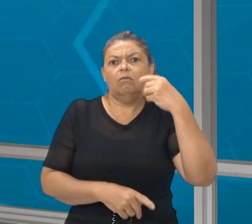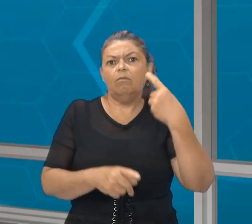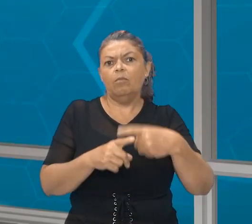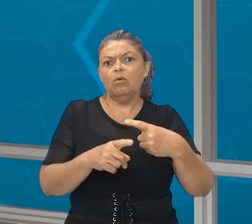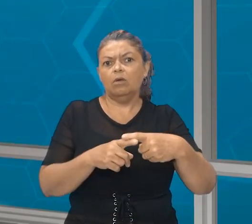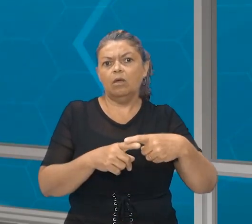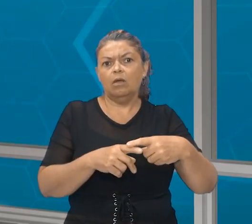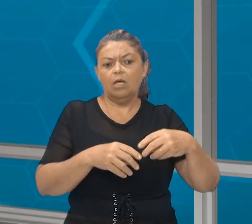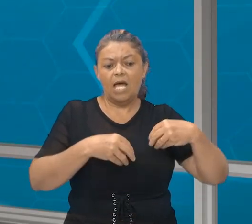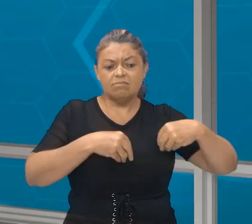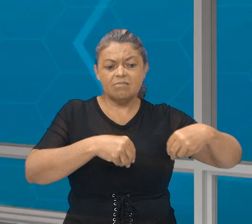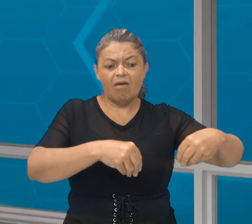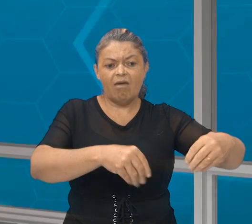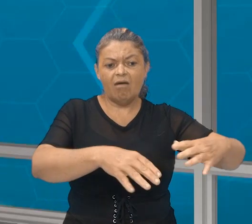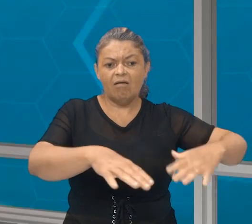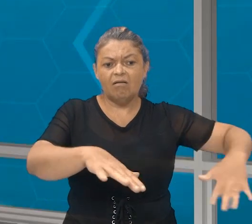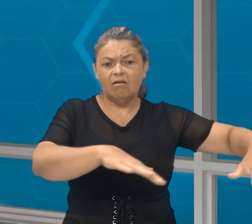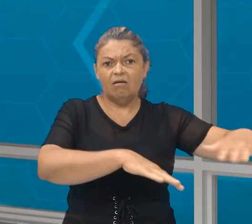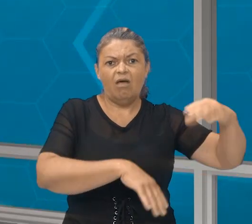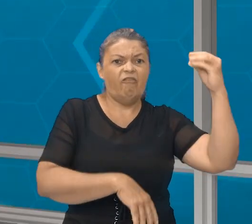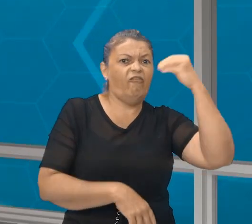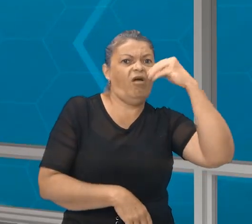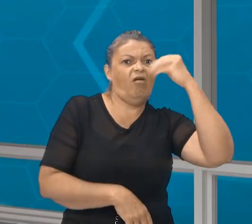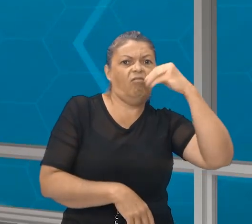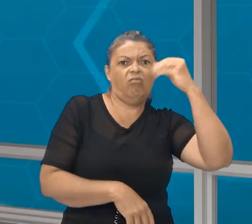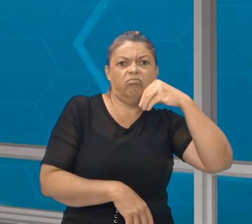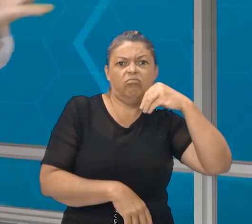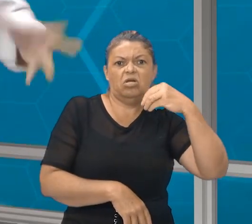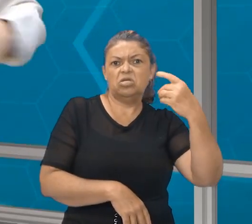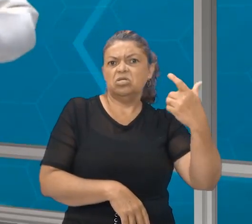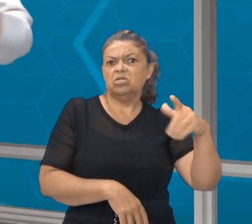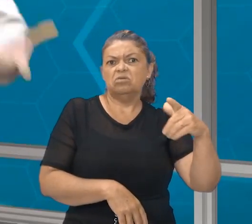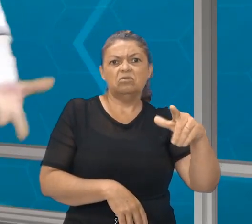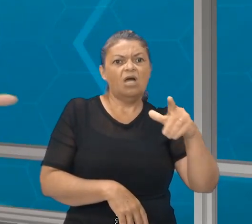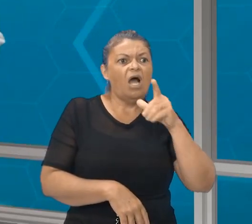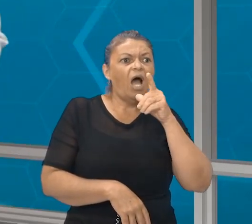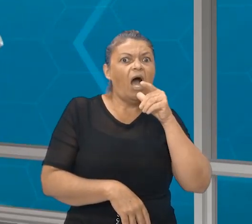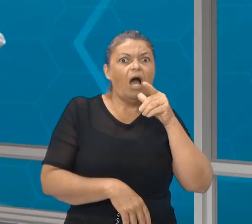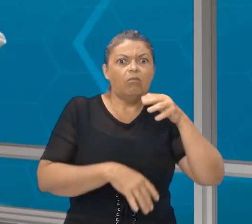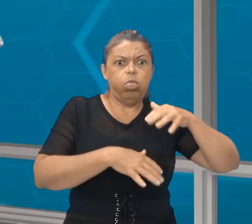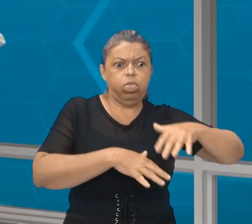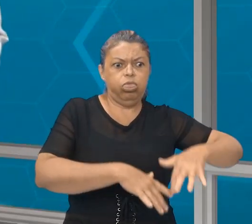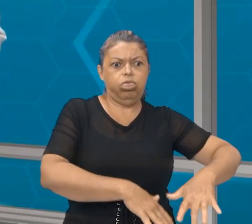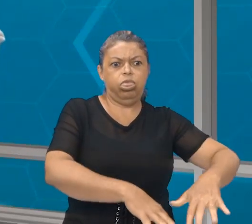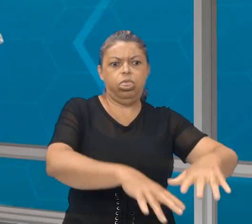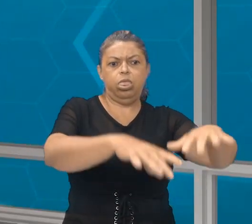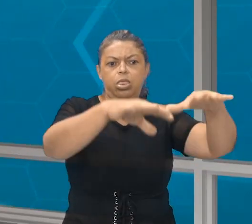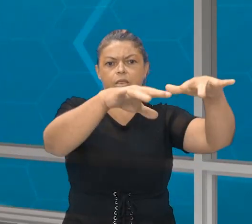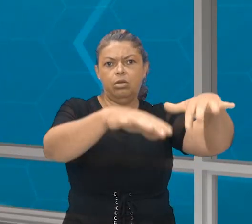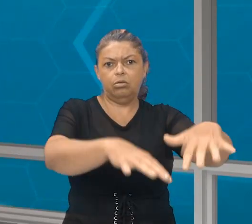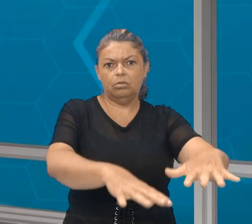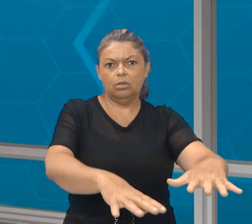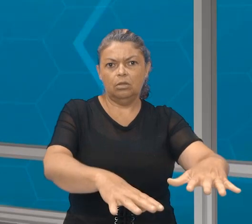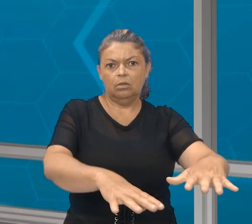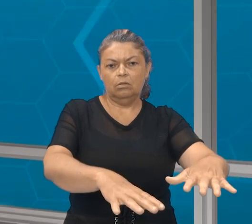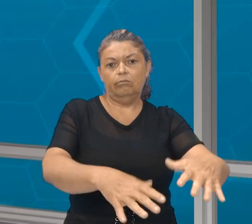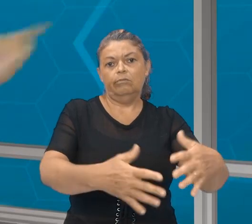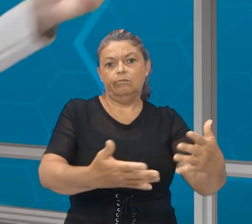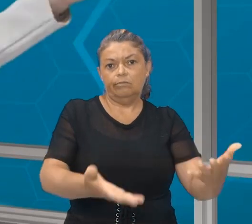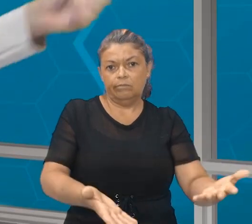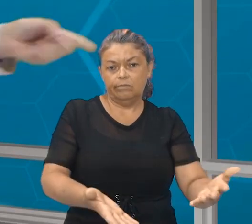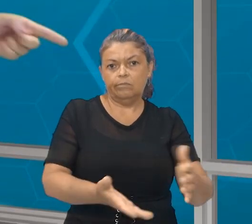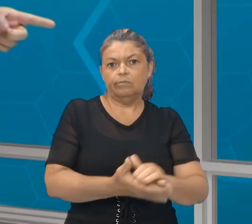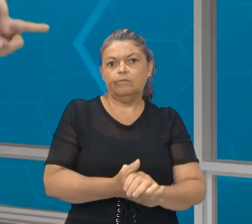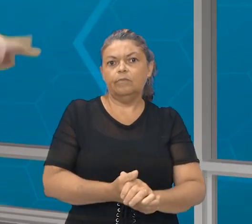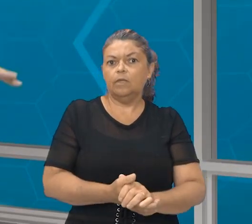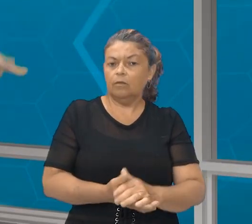era infértil. Eram pântanos, alagadiços, então não se dava para produzir. E esse foi um dos